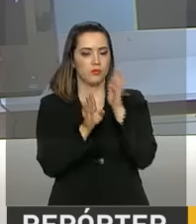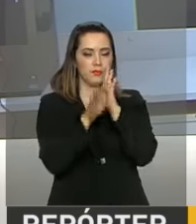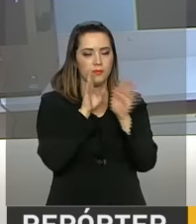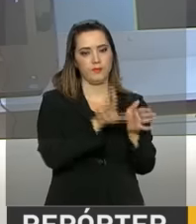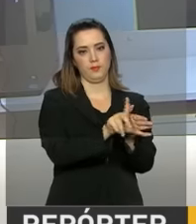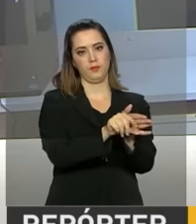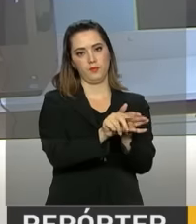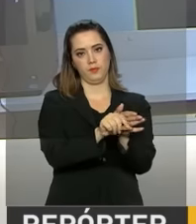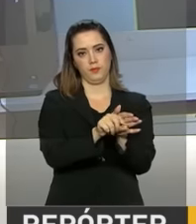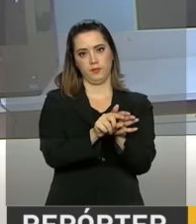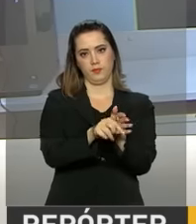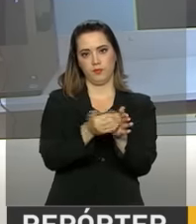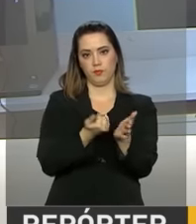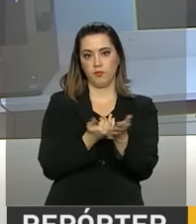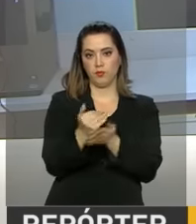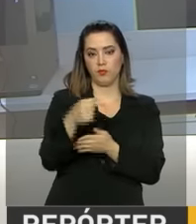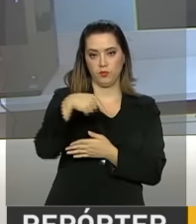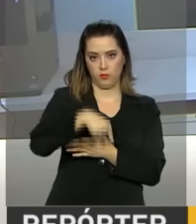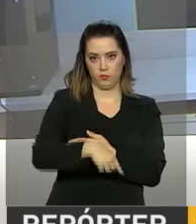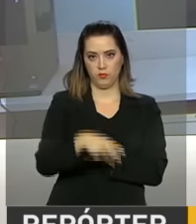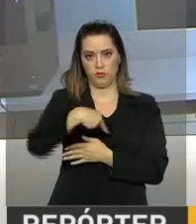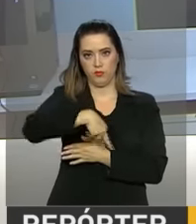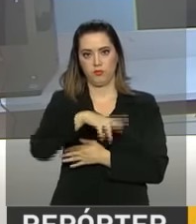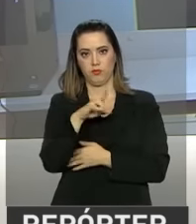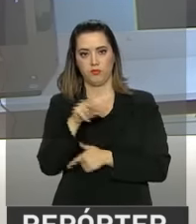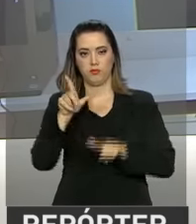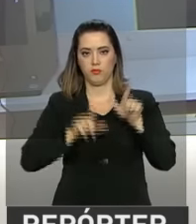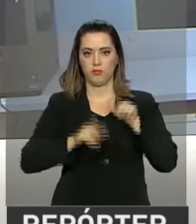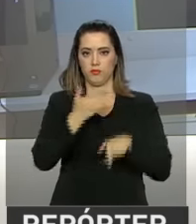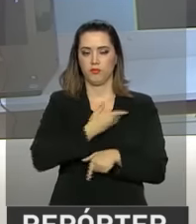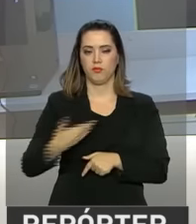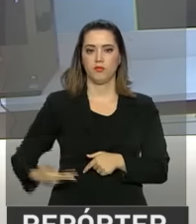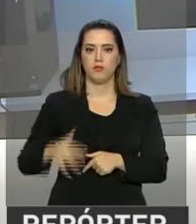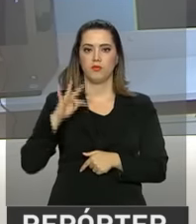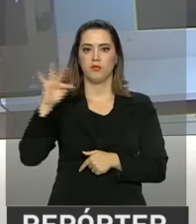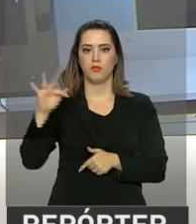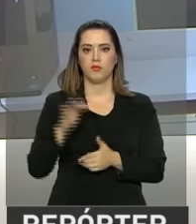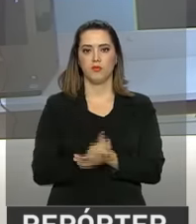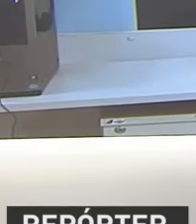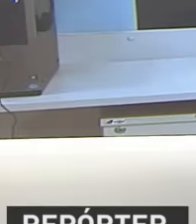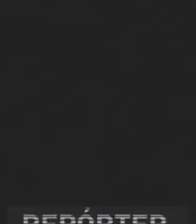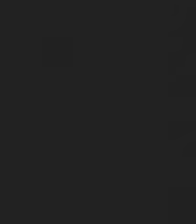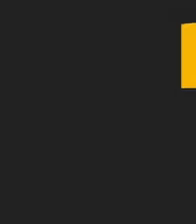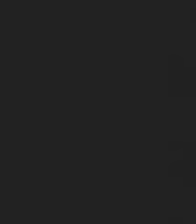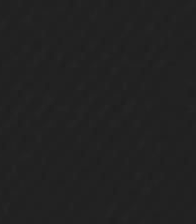também as novidades em nossas redes sociais. Continue com a gente, NBR, a TV do Governo Federal.